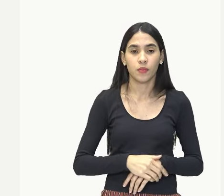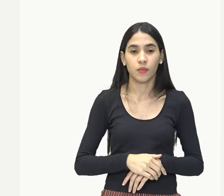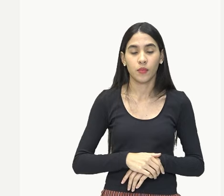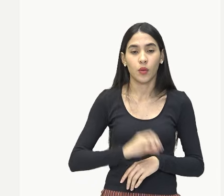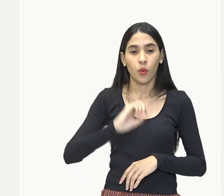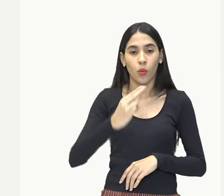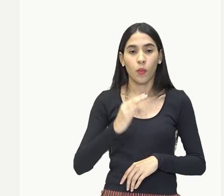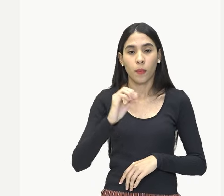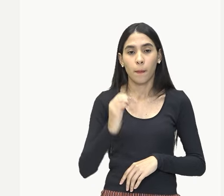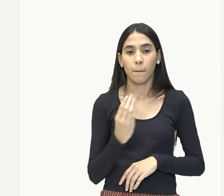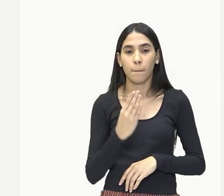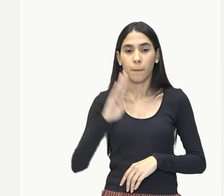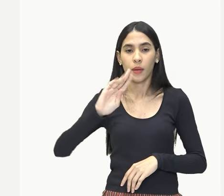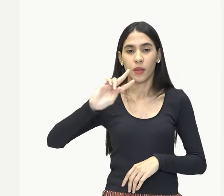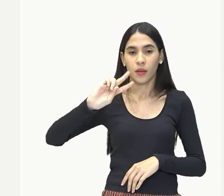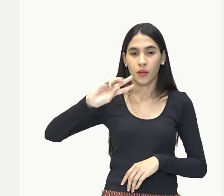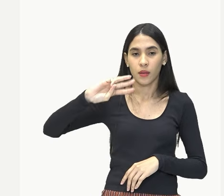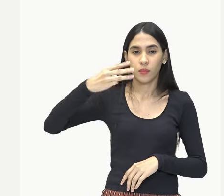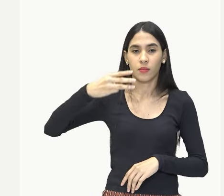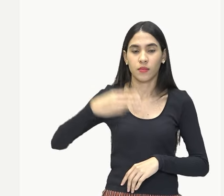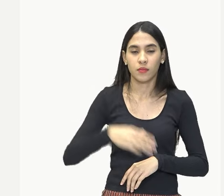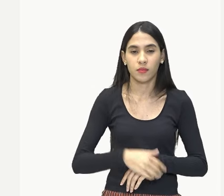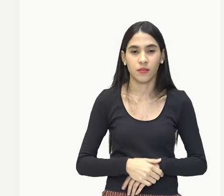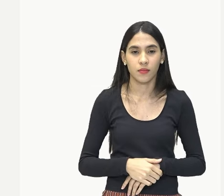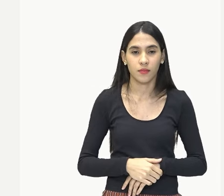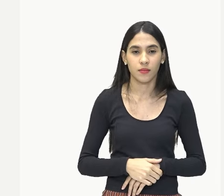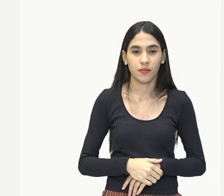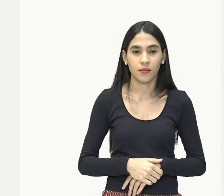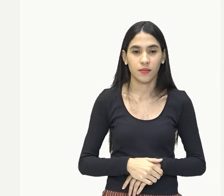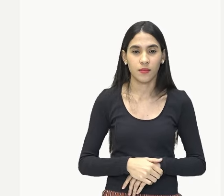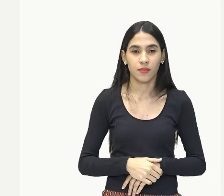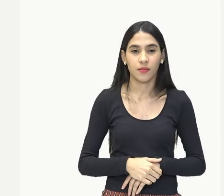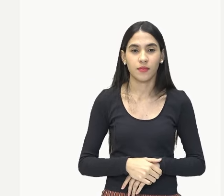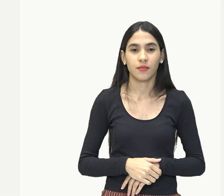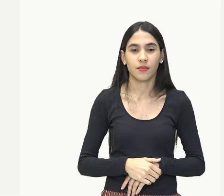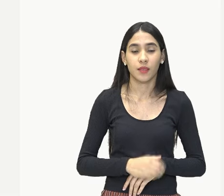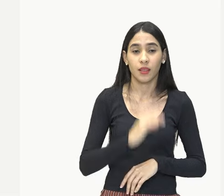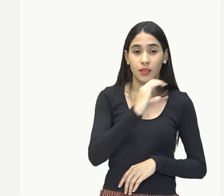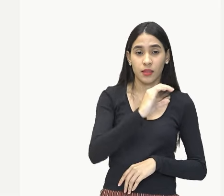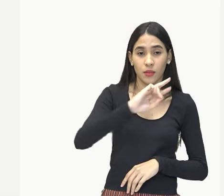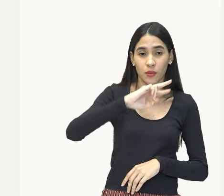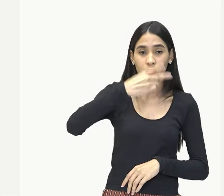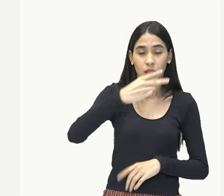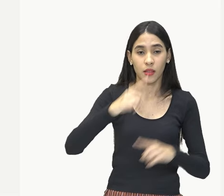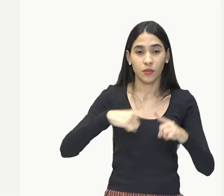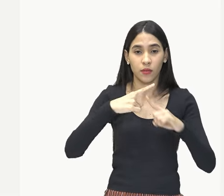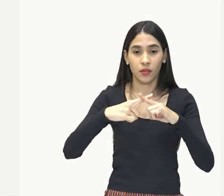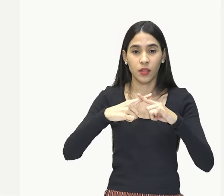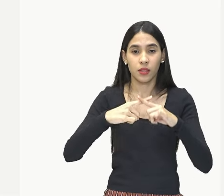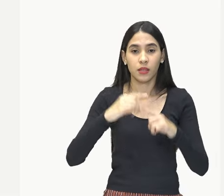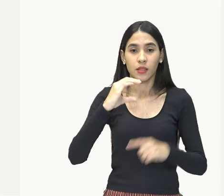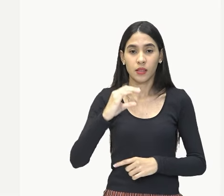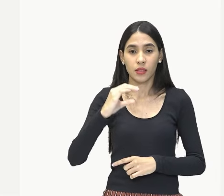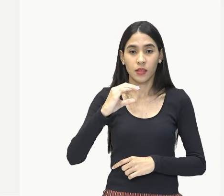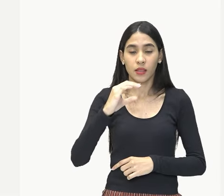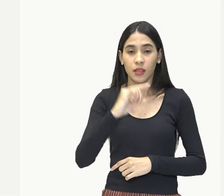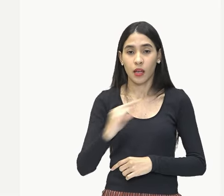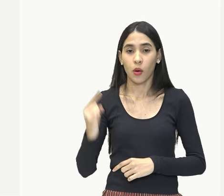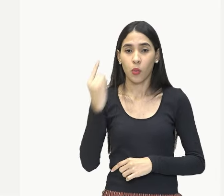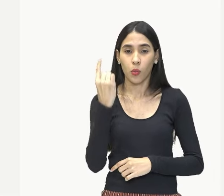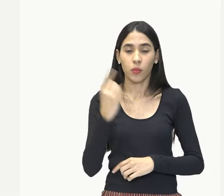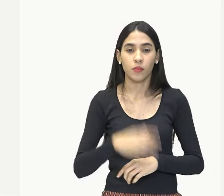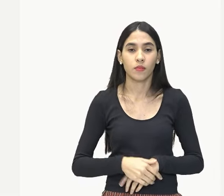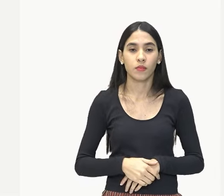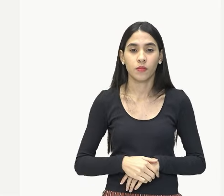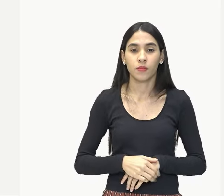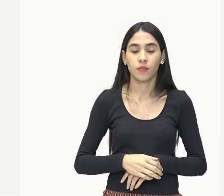B ao cubo. O c, c ao quadrado multiplicado por c elevado a 1, vai